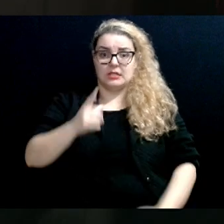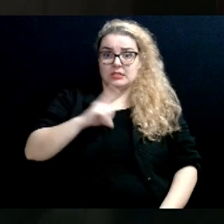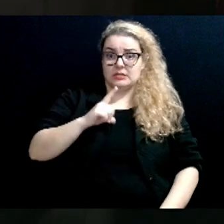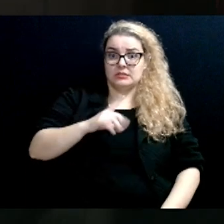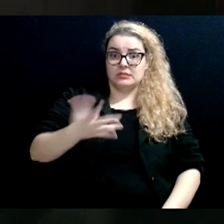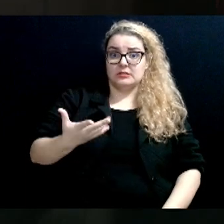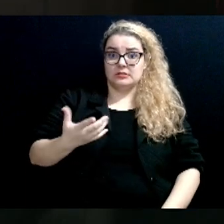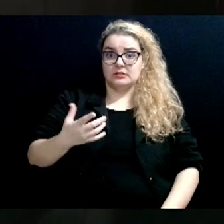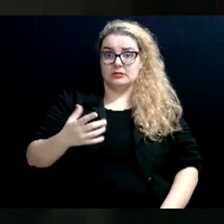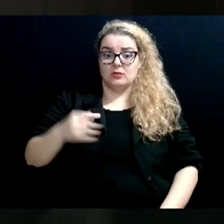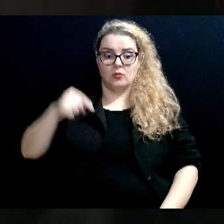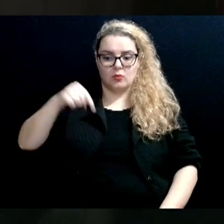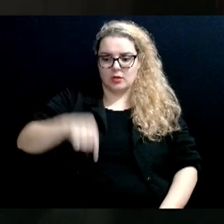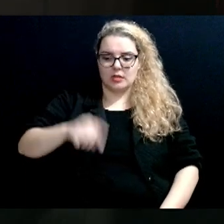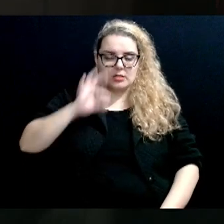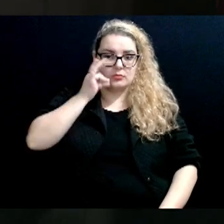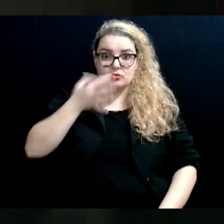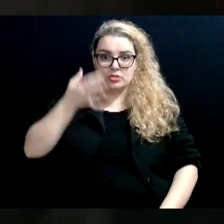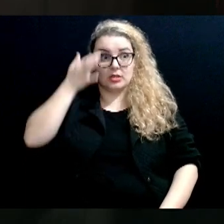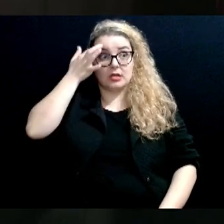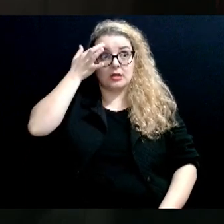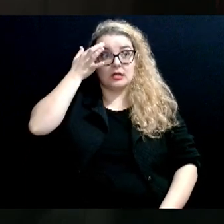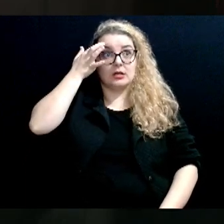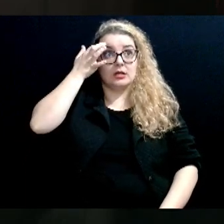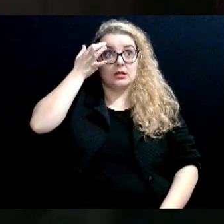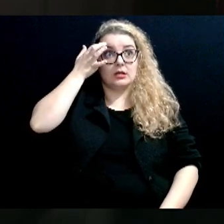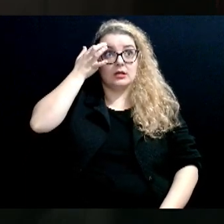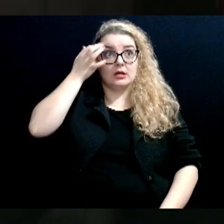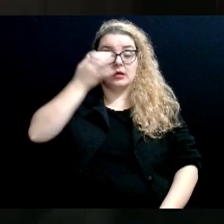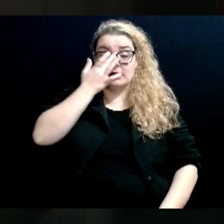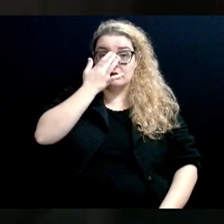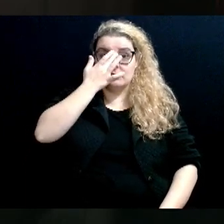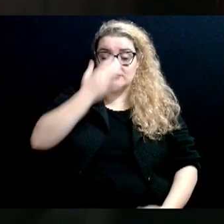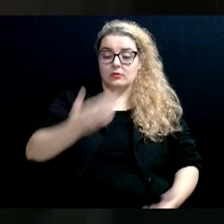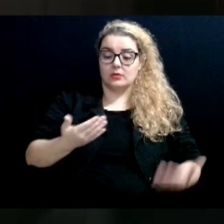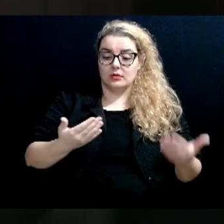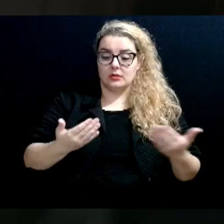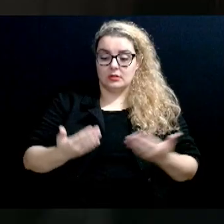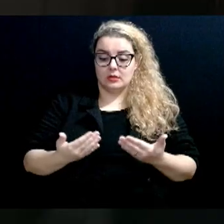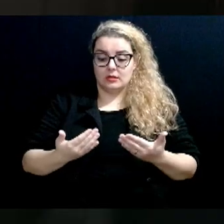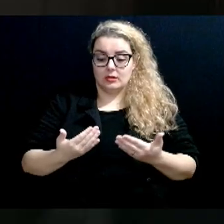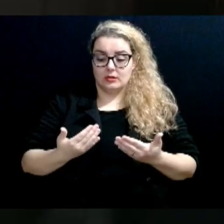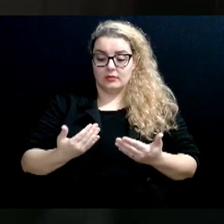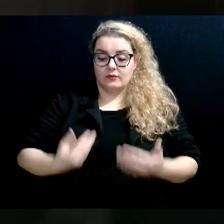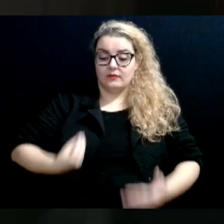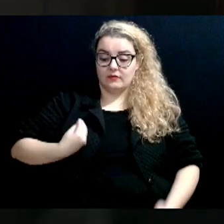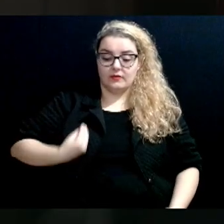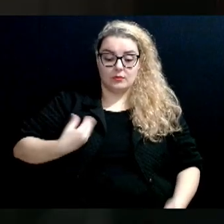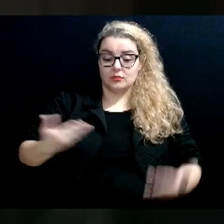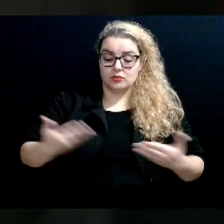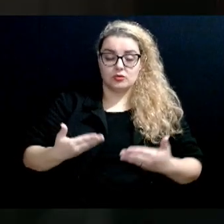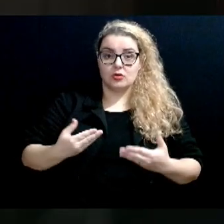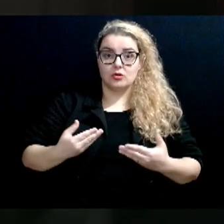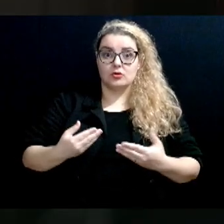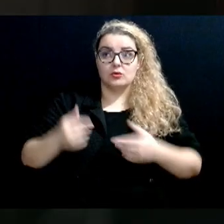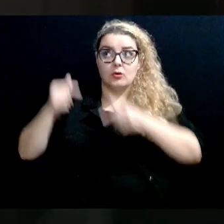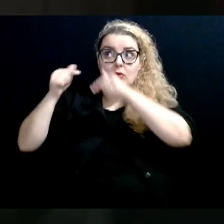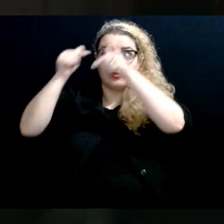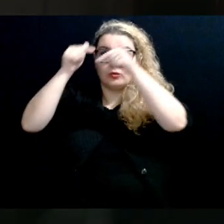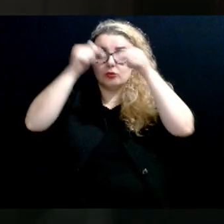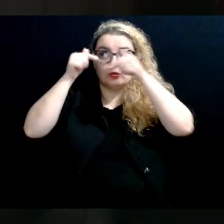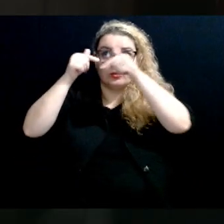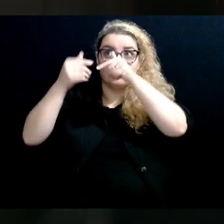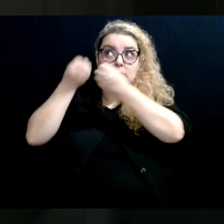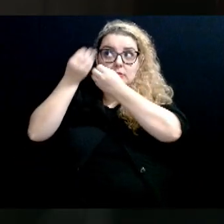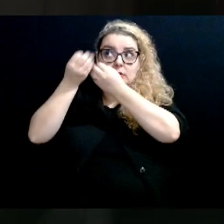e o agora, o que a gente vive hoje, para onde vão todas essas informações e por que às vezes a gente lembra, a gente